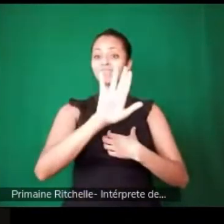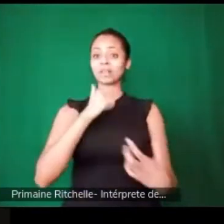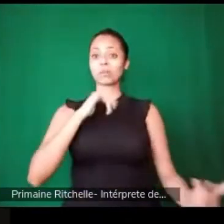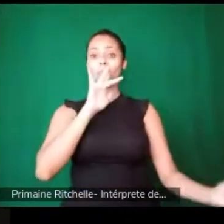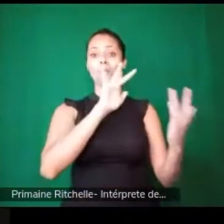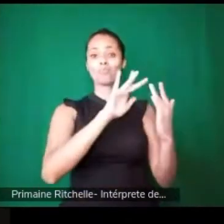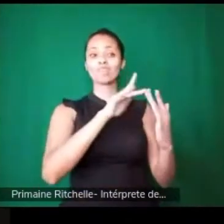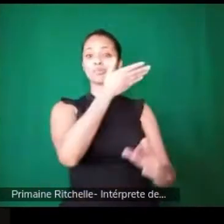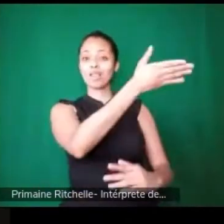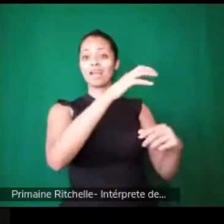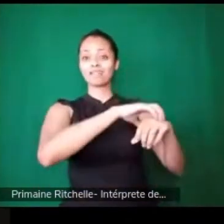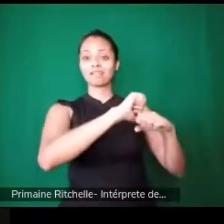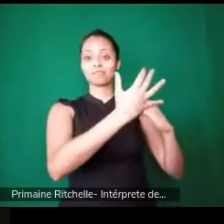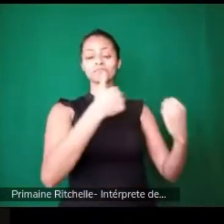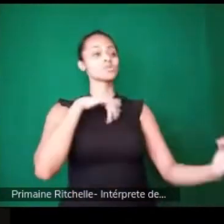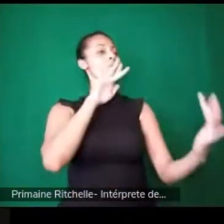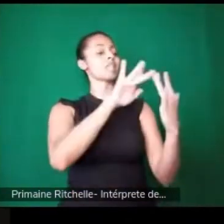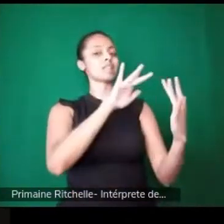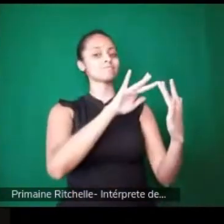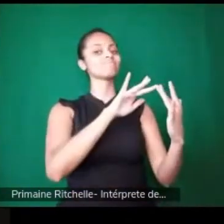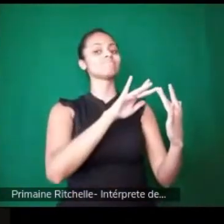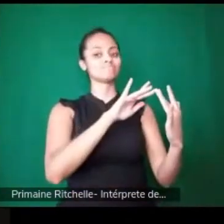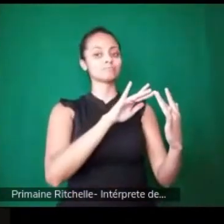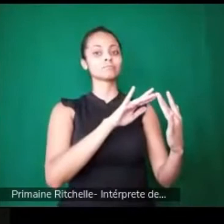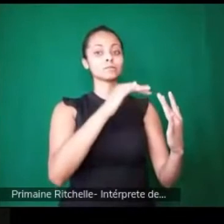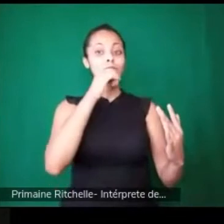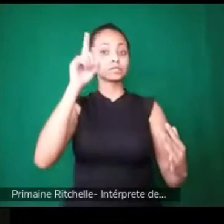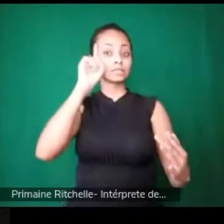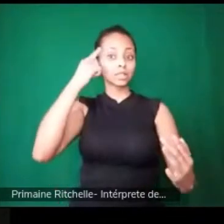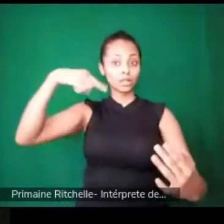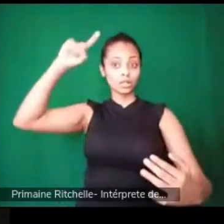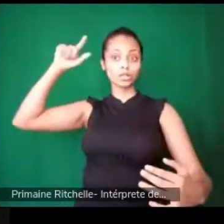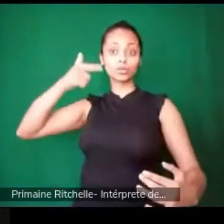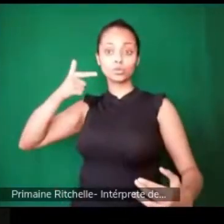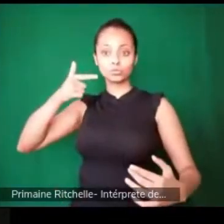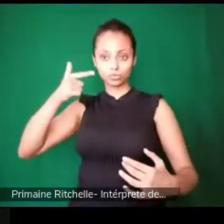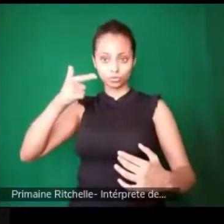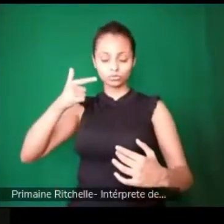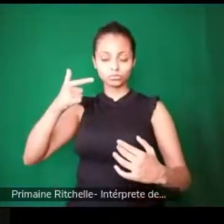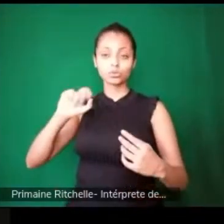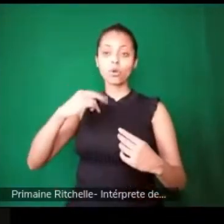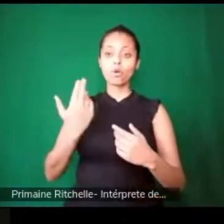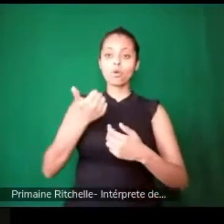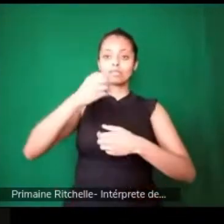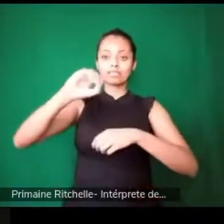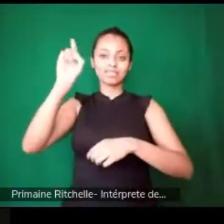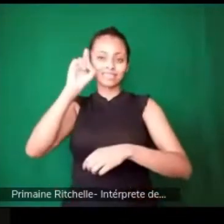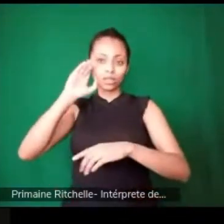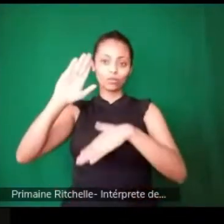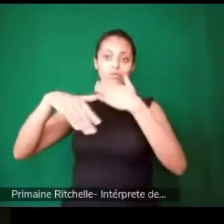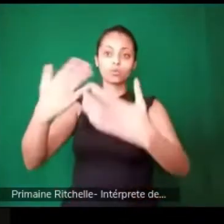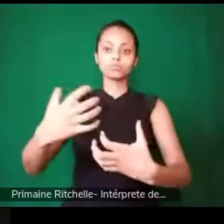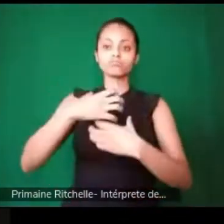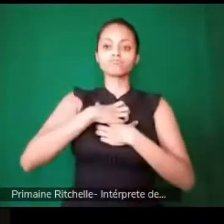confirmado de Covid, entre 2 dias antes e 10 dias após o início dos sintomas, ou a data da coleta do